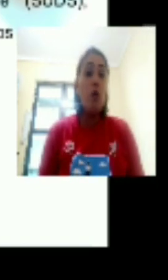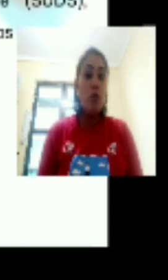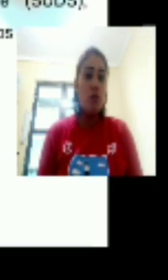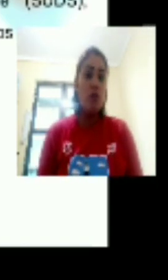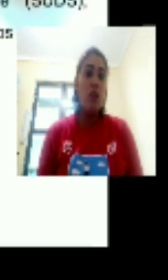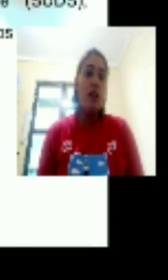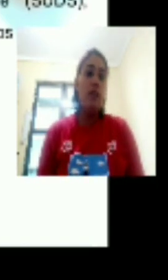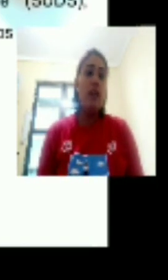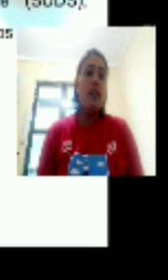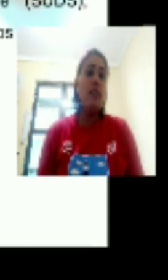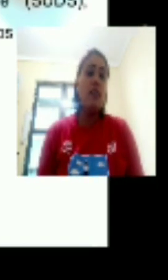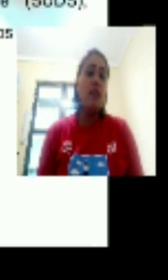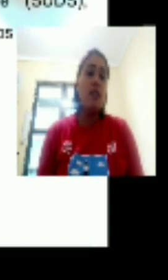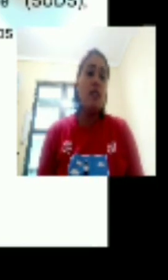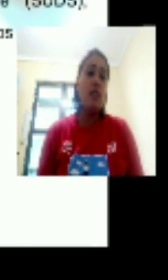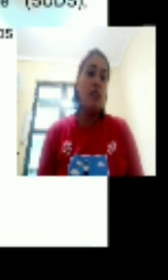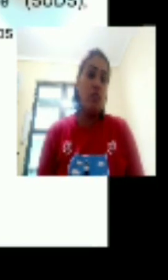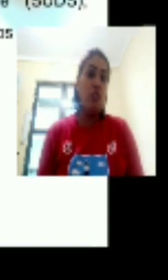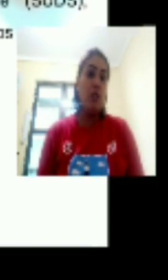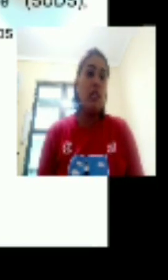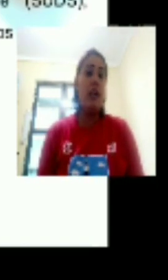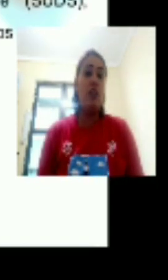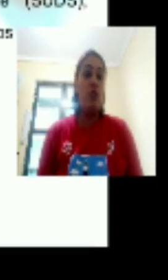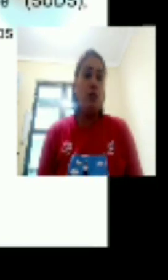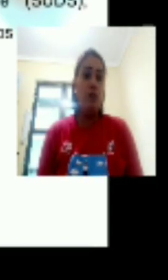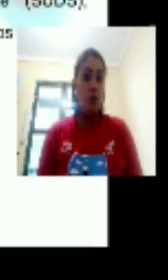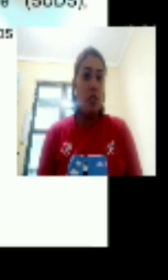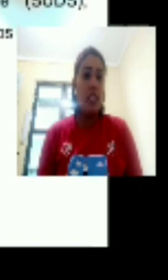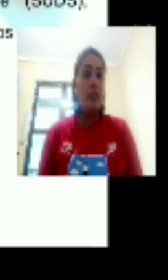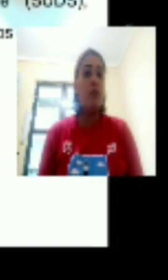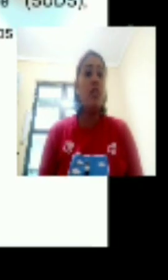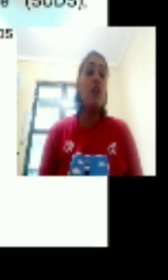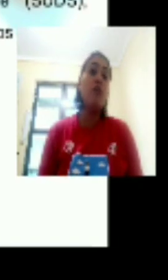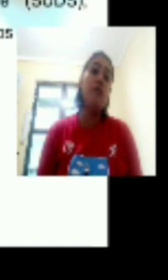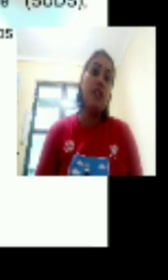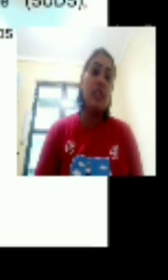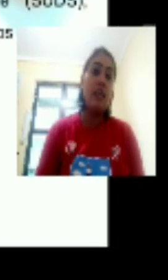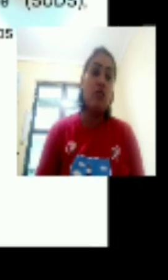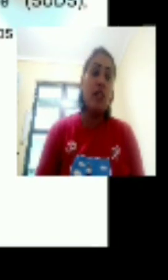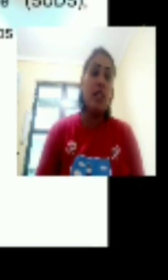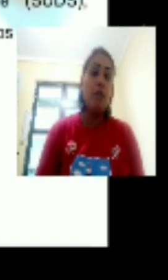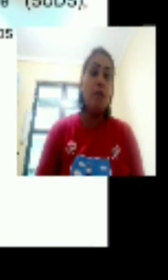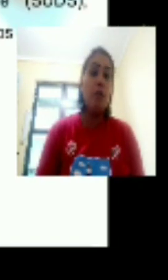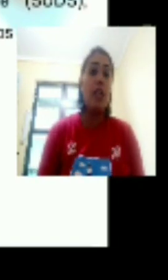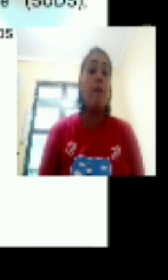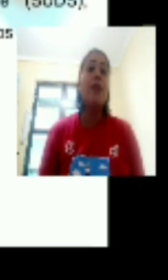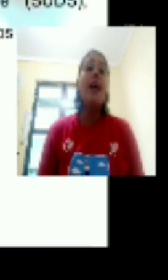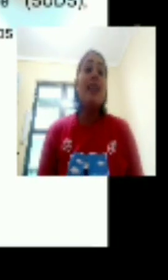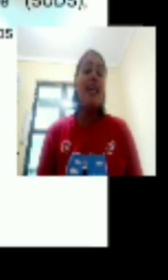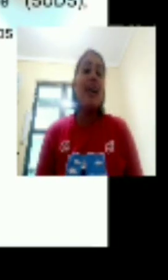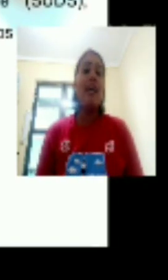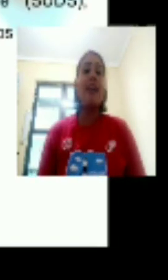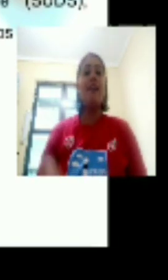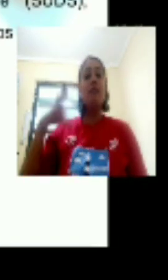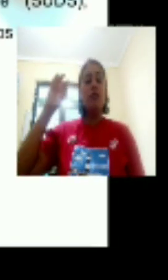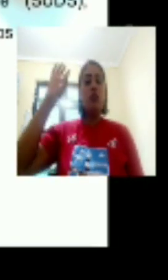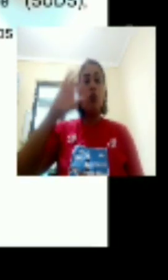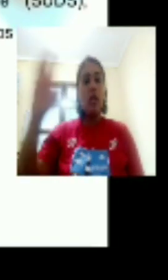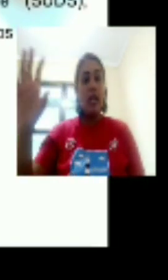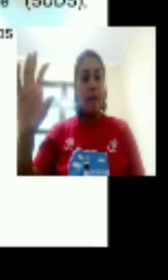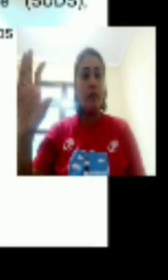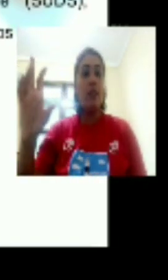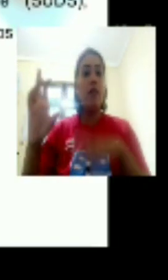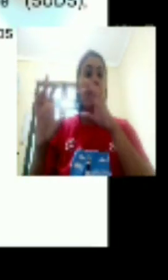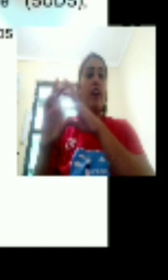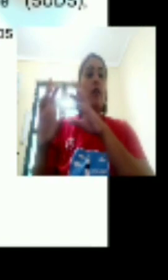fazer uso desses hospitais do INEPS e conveniados da rede pública. E aí,